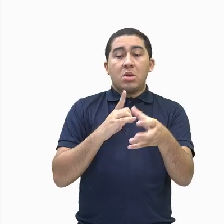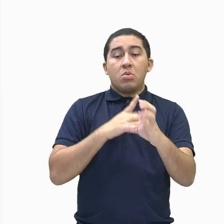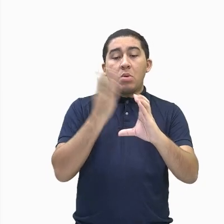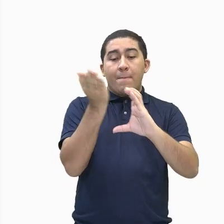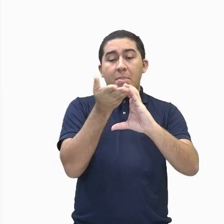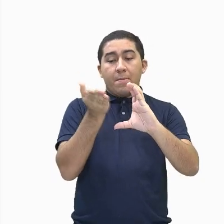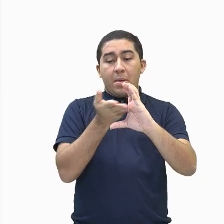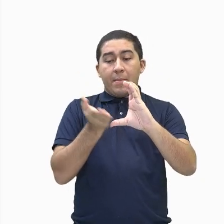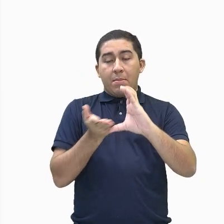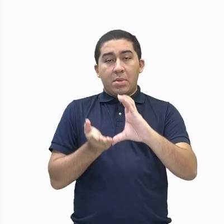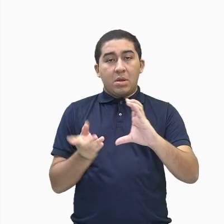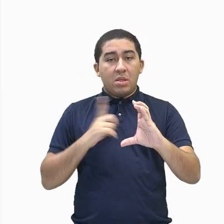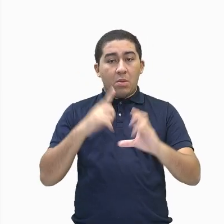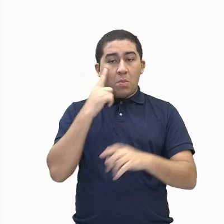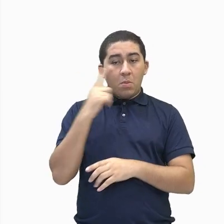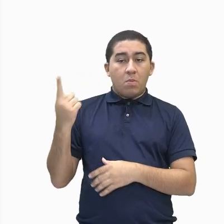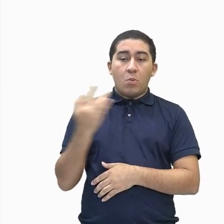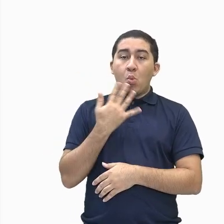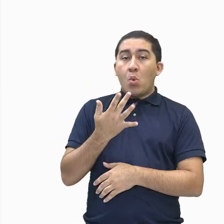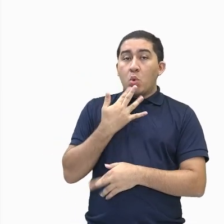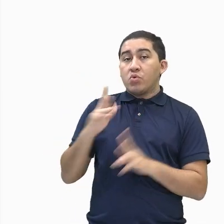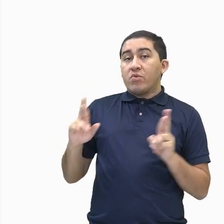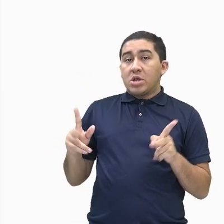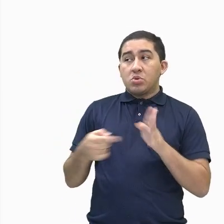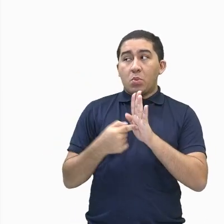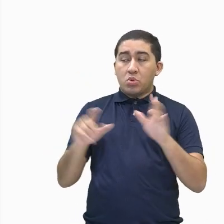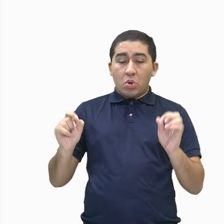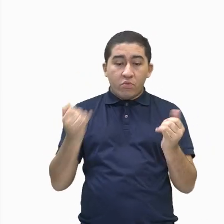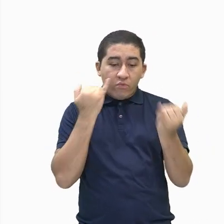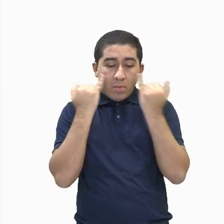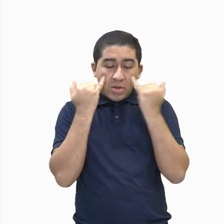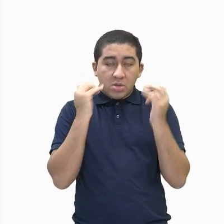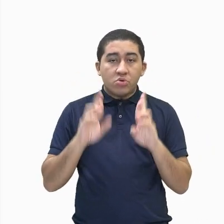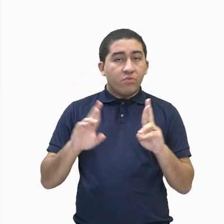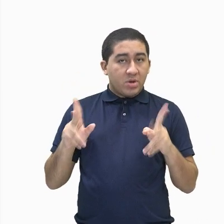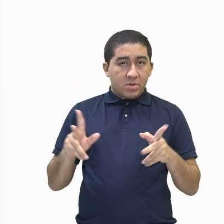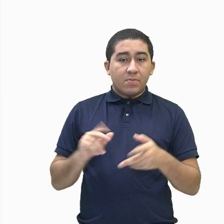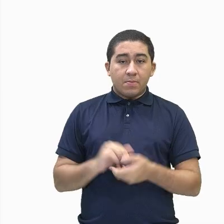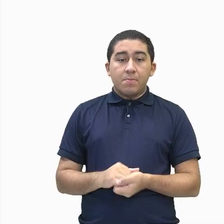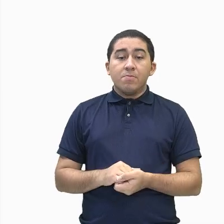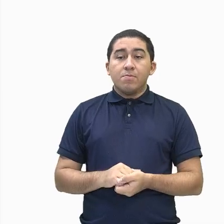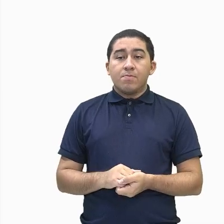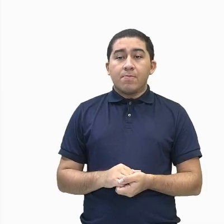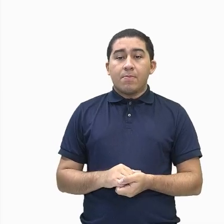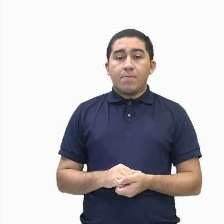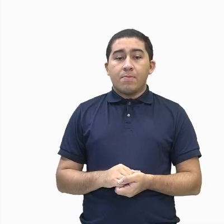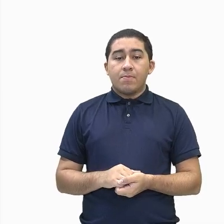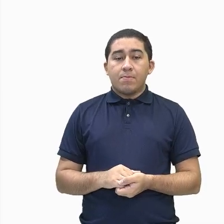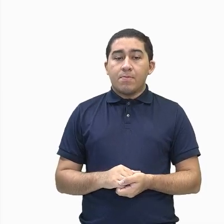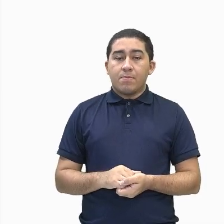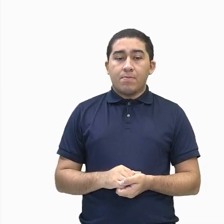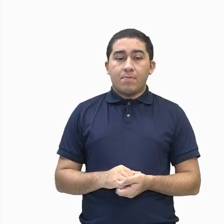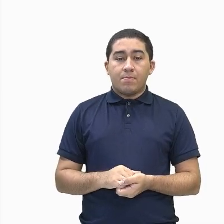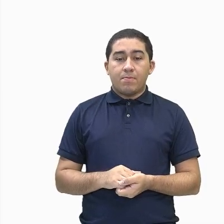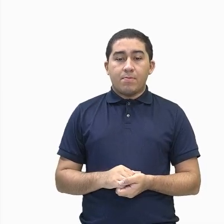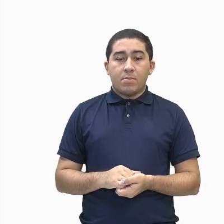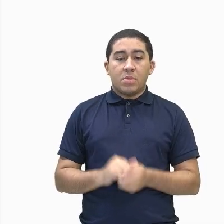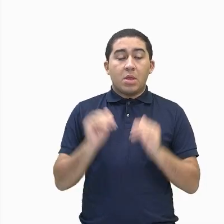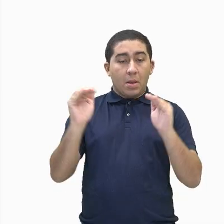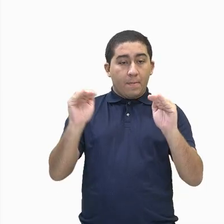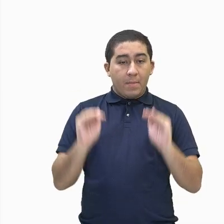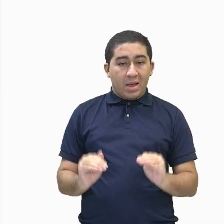as partes aí estão mostrando, a parte separada está mostrando uma parte desse todo. E o gráfico